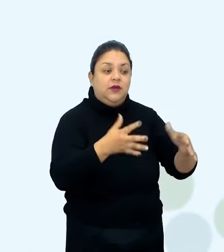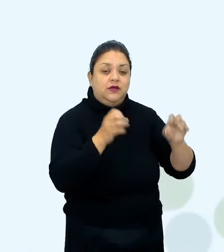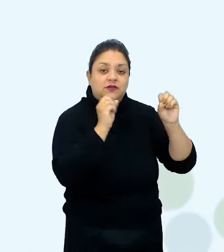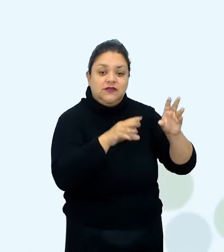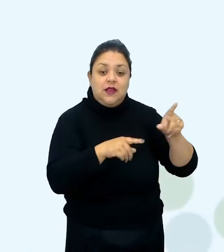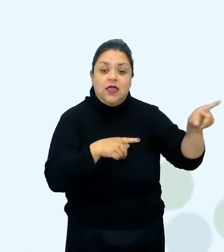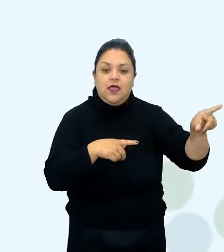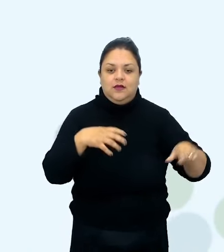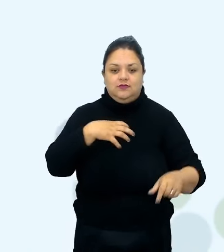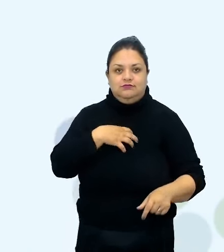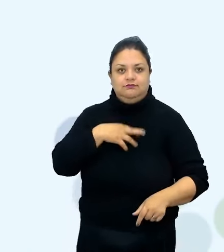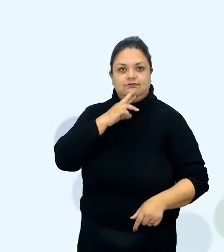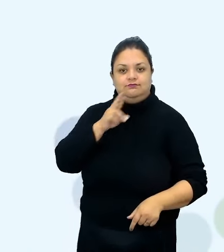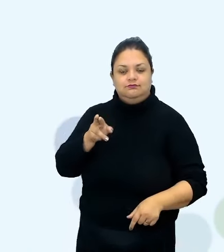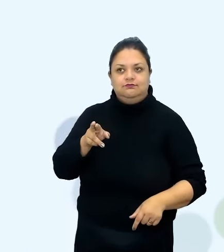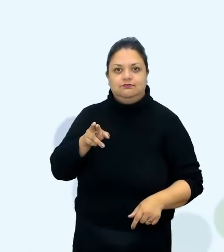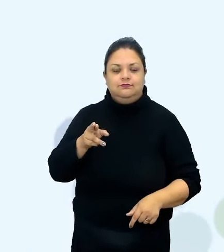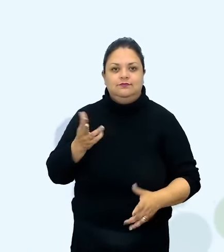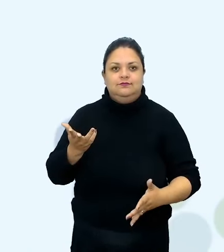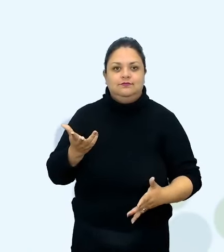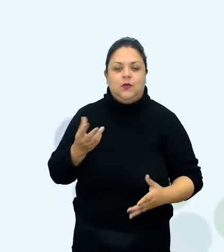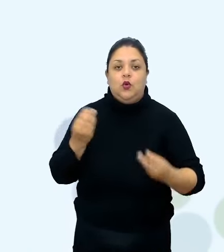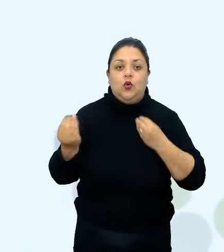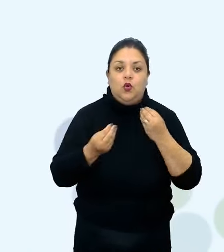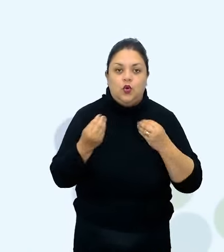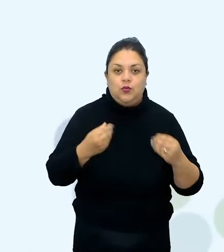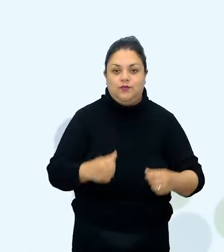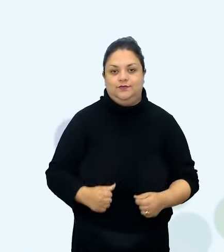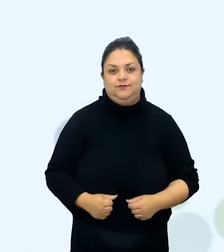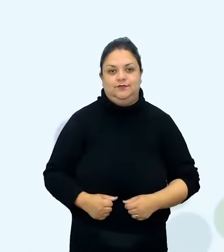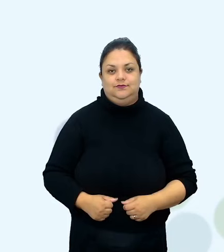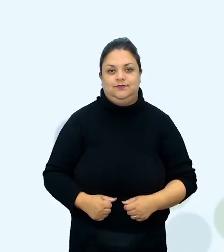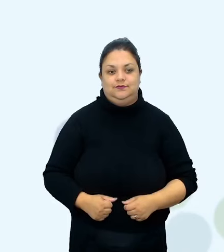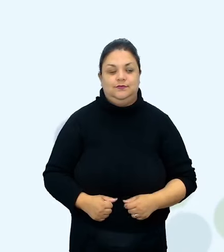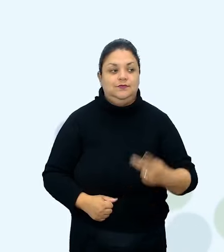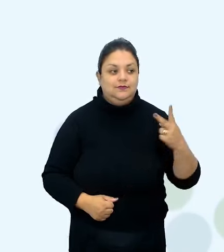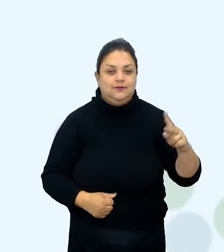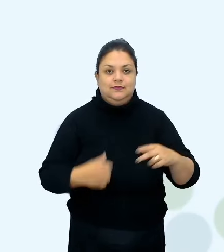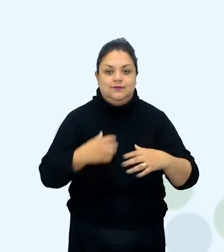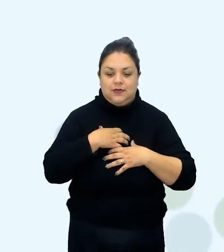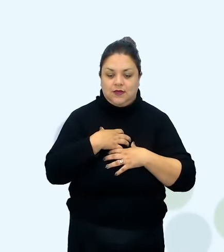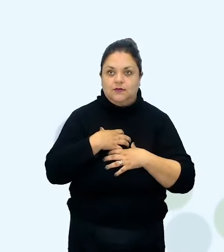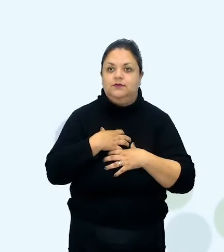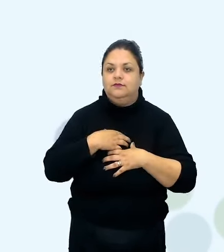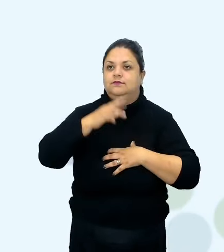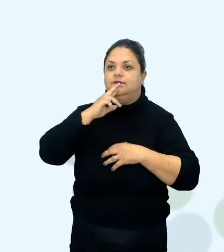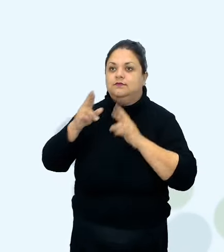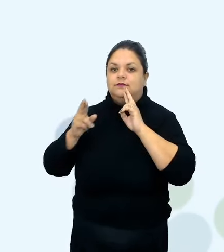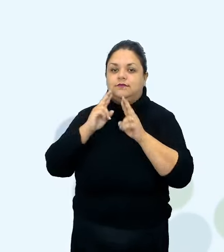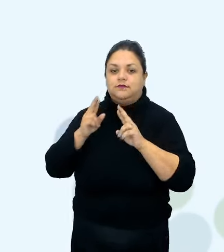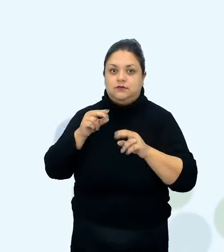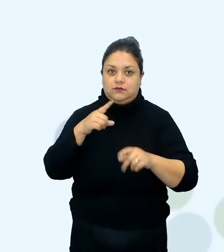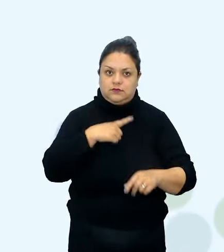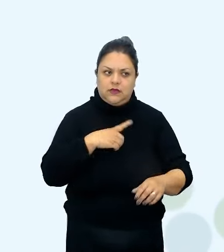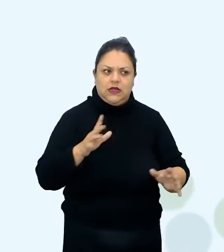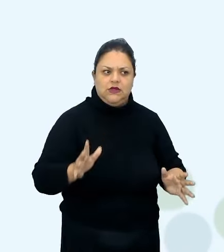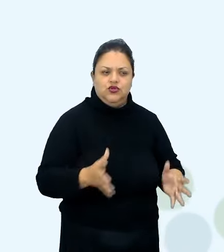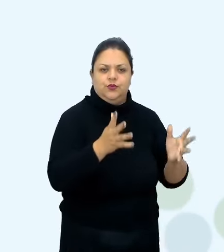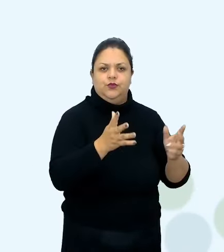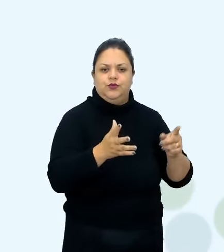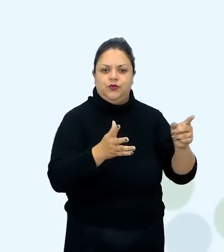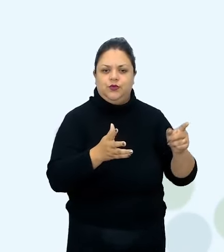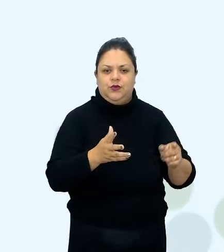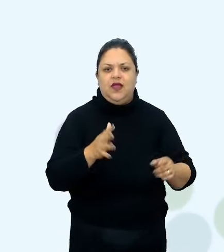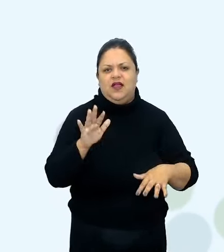gente vai captar mesmo como ele usa o canal sensorial. Se você está dando estímulo, geralmente a gente